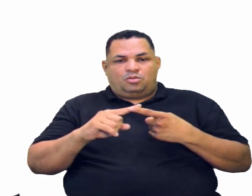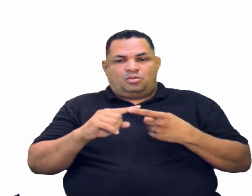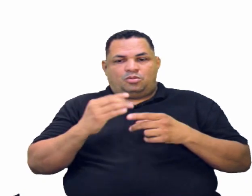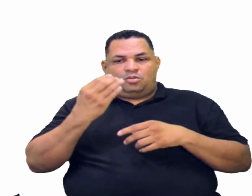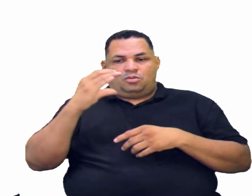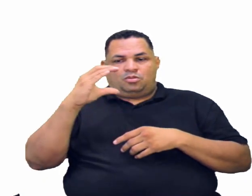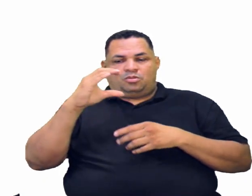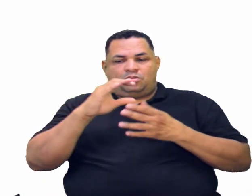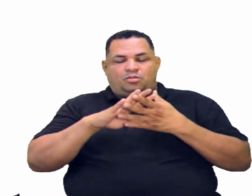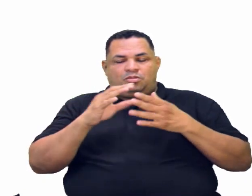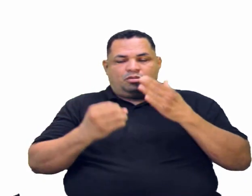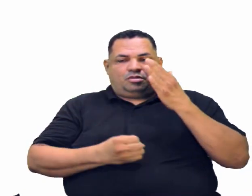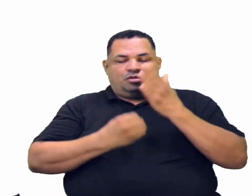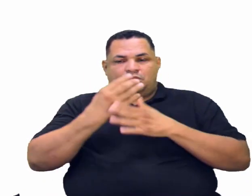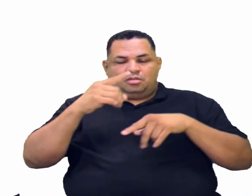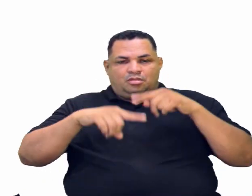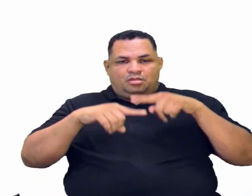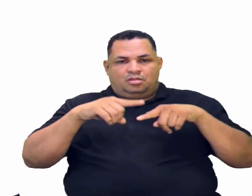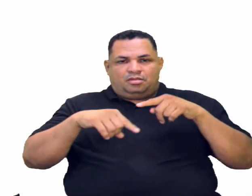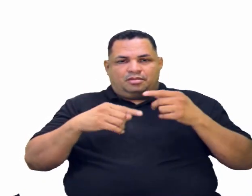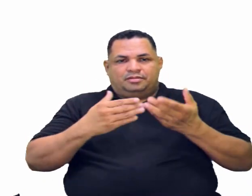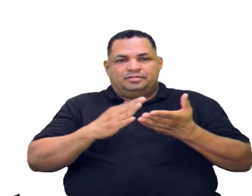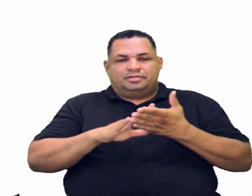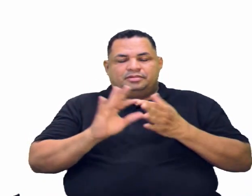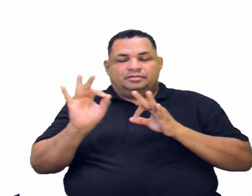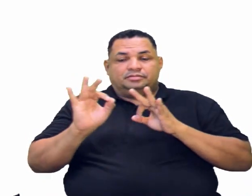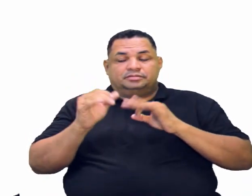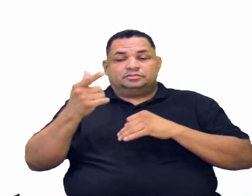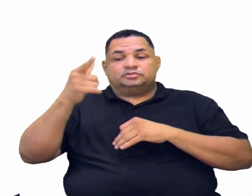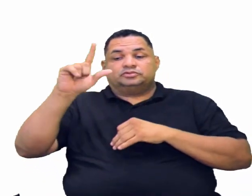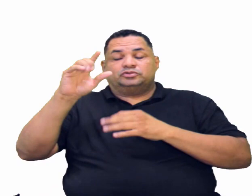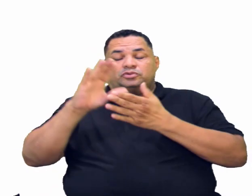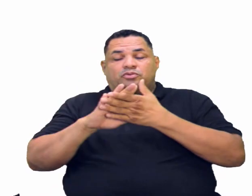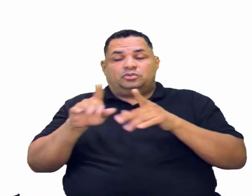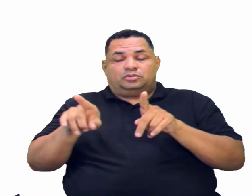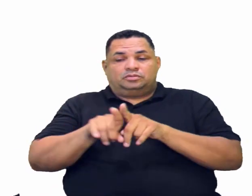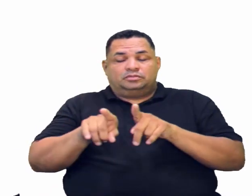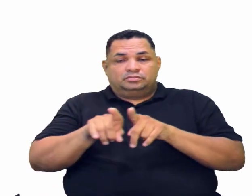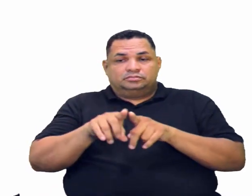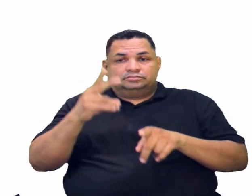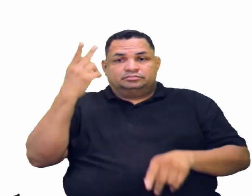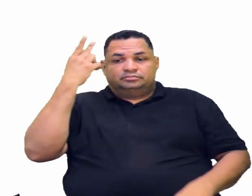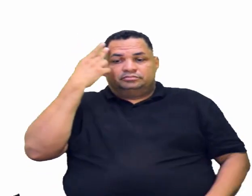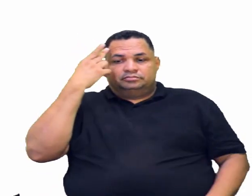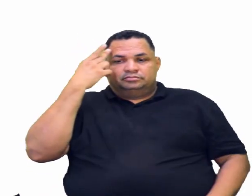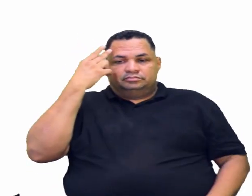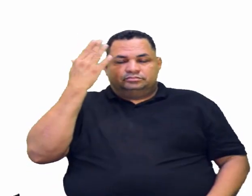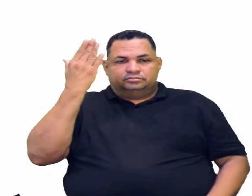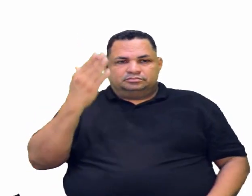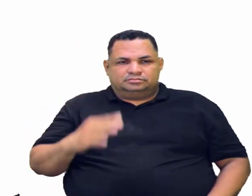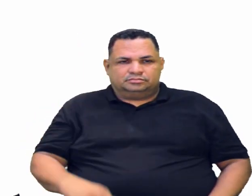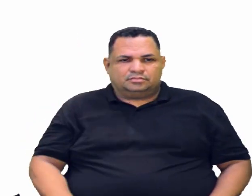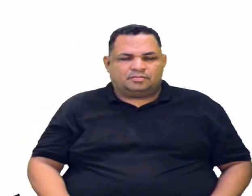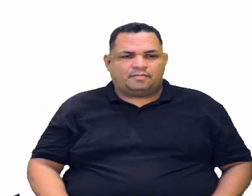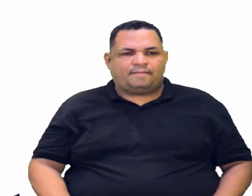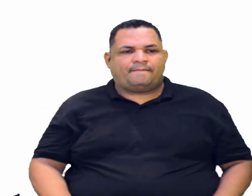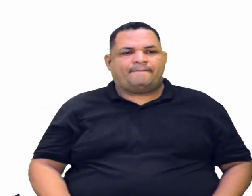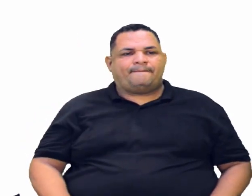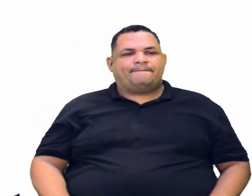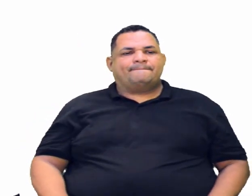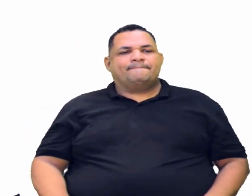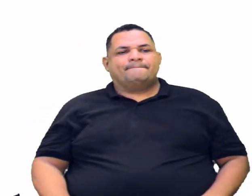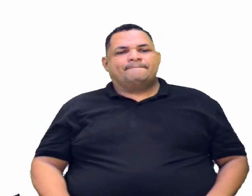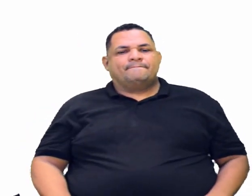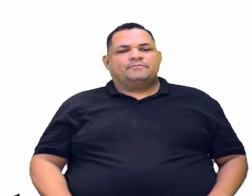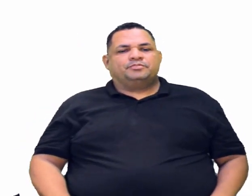da dupla ligação vai formar um produto e esse aqui vai formar outro. Normalmente, esse daqui, ó, que está